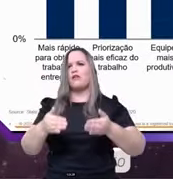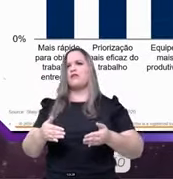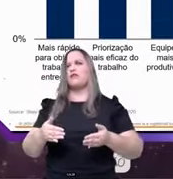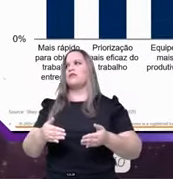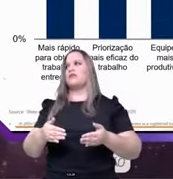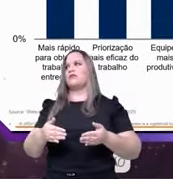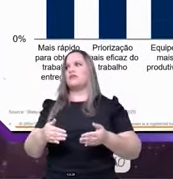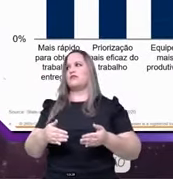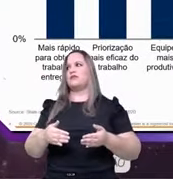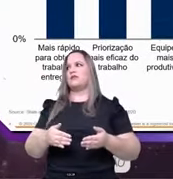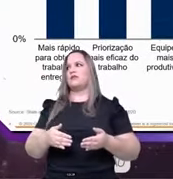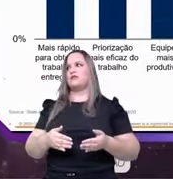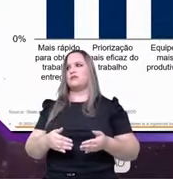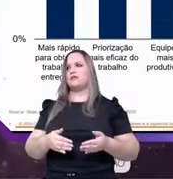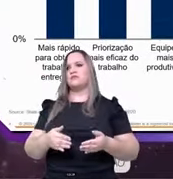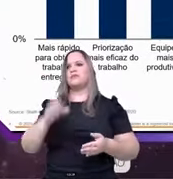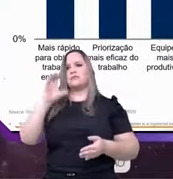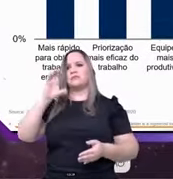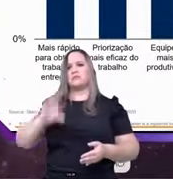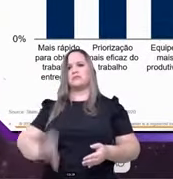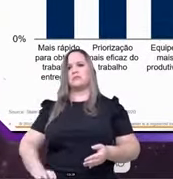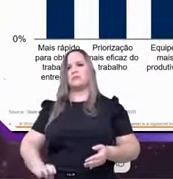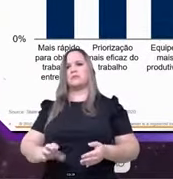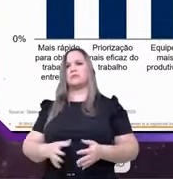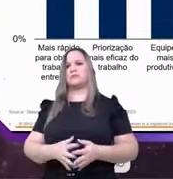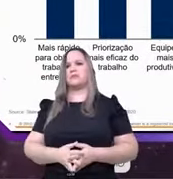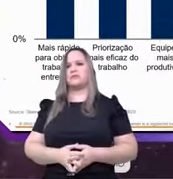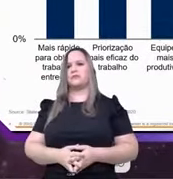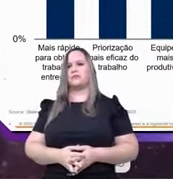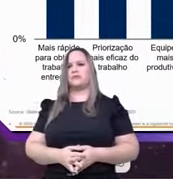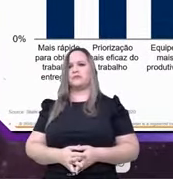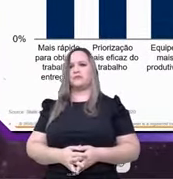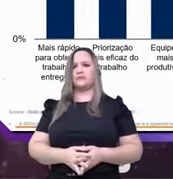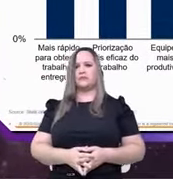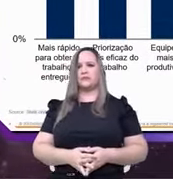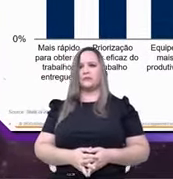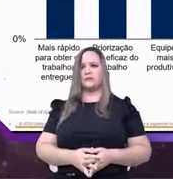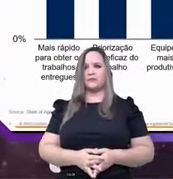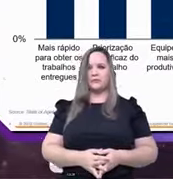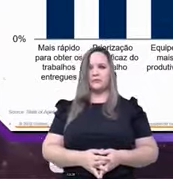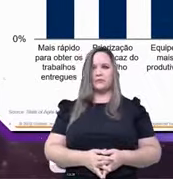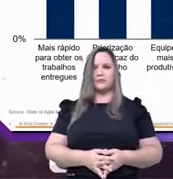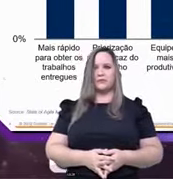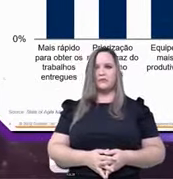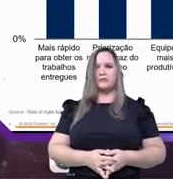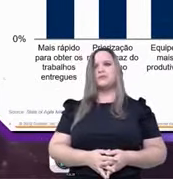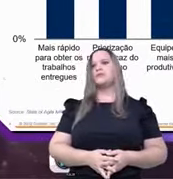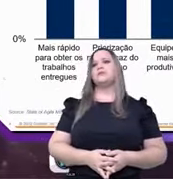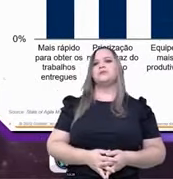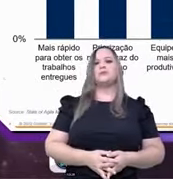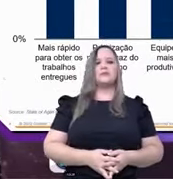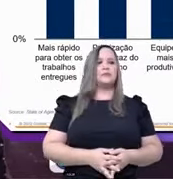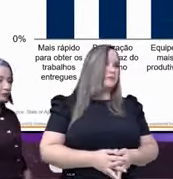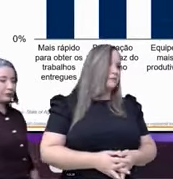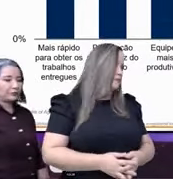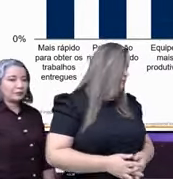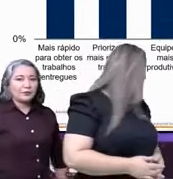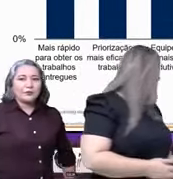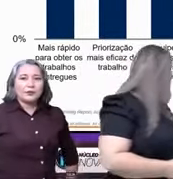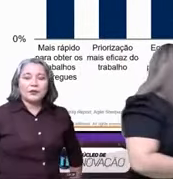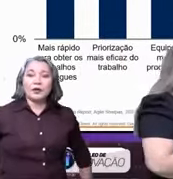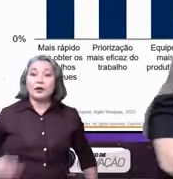novos produtos, foco em rapidez. Doutor Cândido. Então, sim, por favor. Se o senhor me permite, o depoimento do